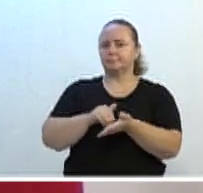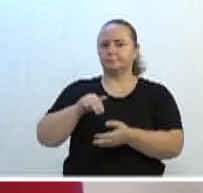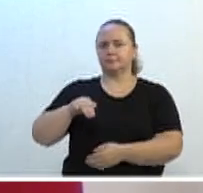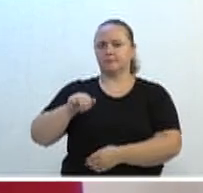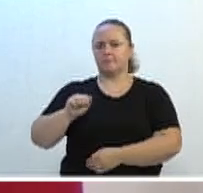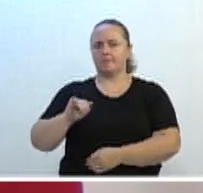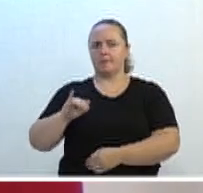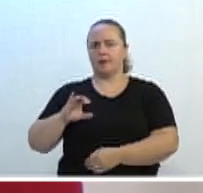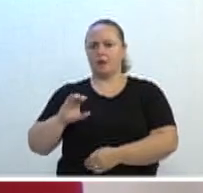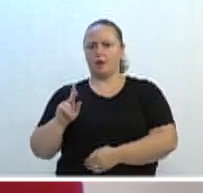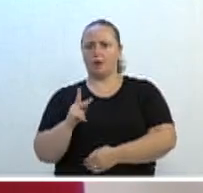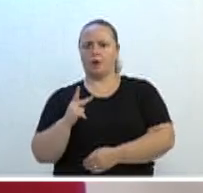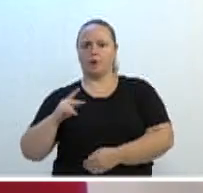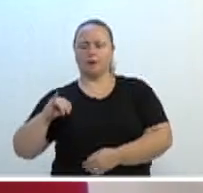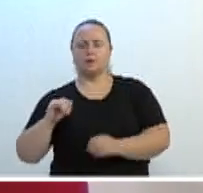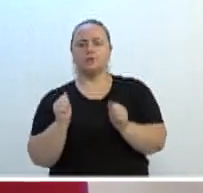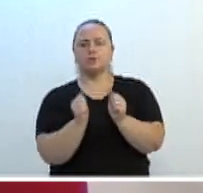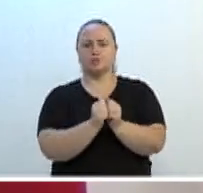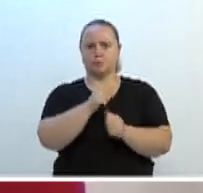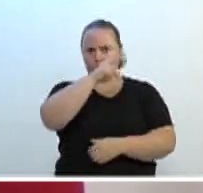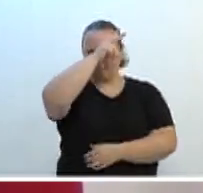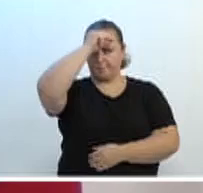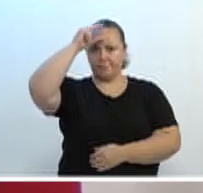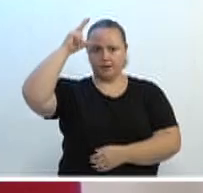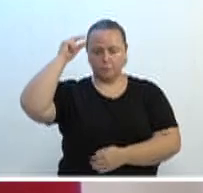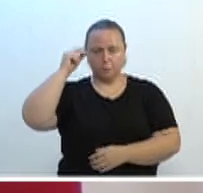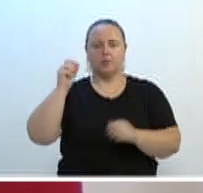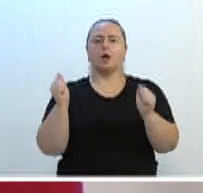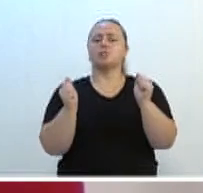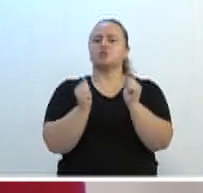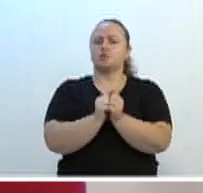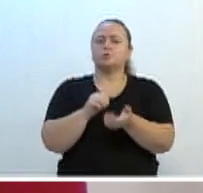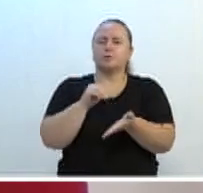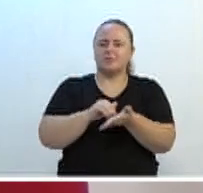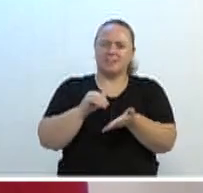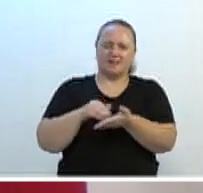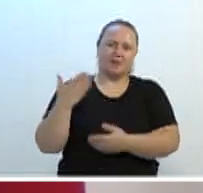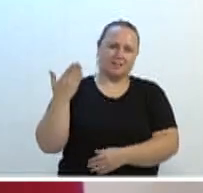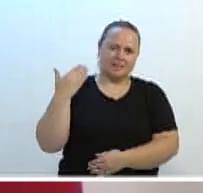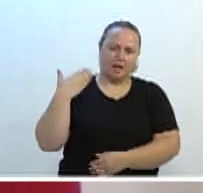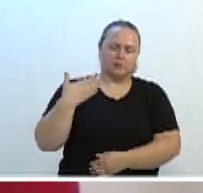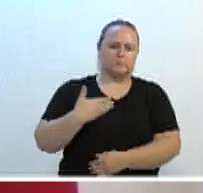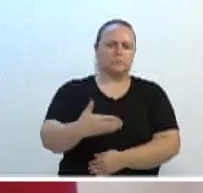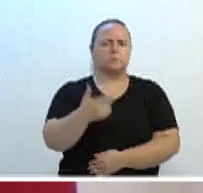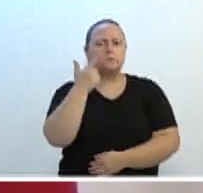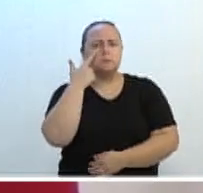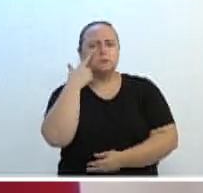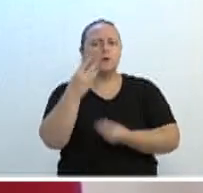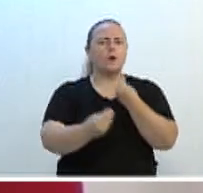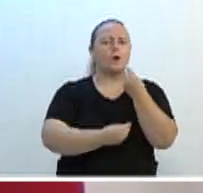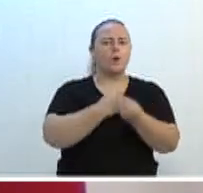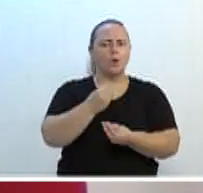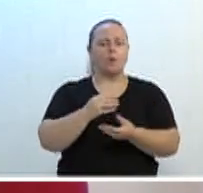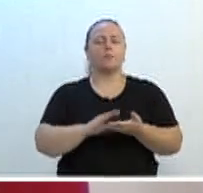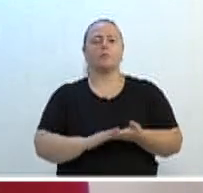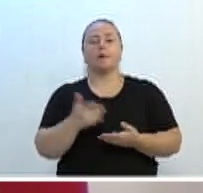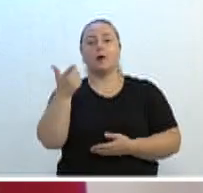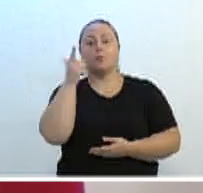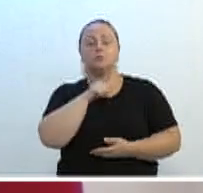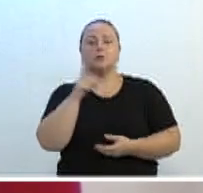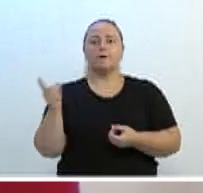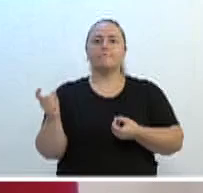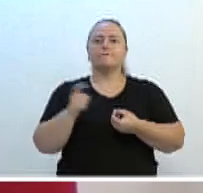ex-secretário Edson Brunson, também estão cuidando disso para que possamos reiniciar, já vou lhe conceder a parte, reiniciar aquela